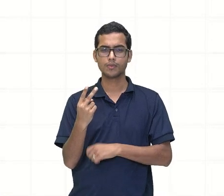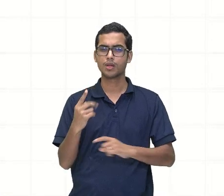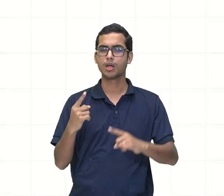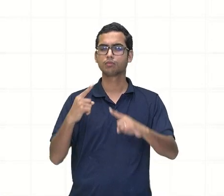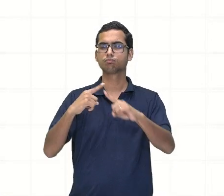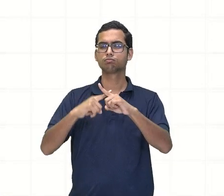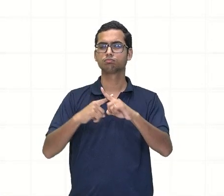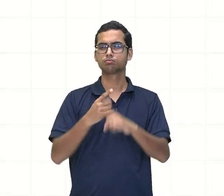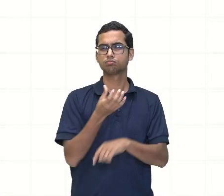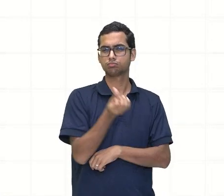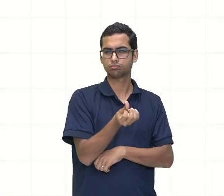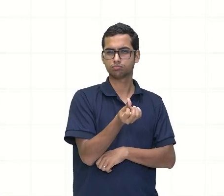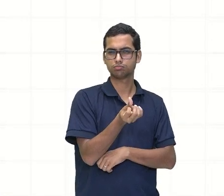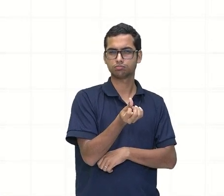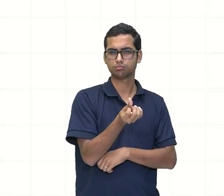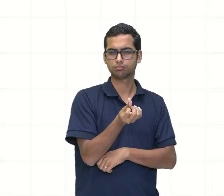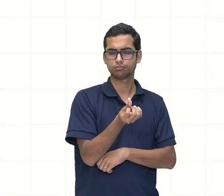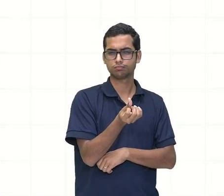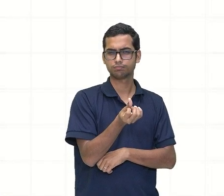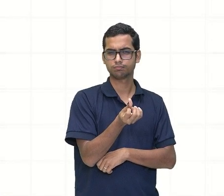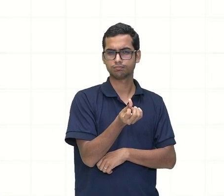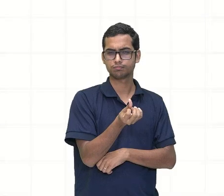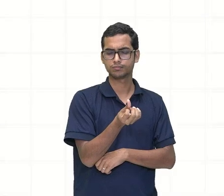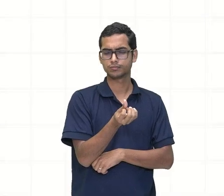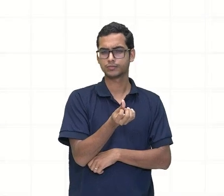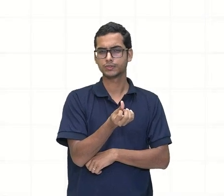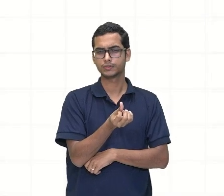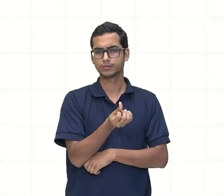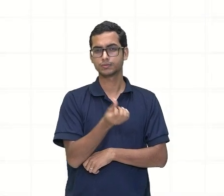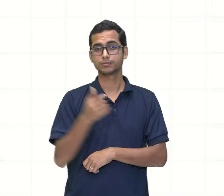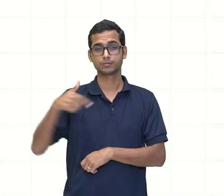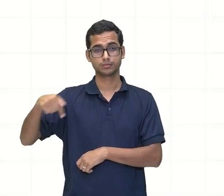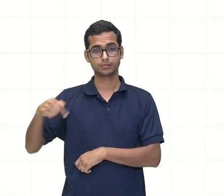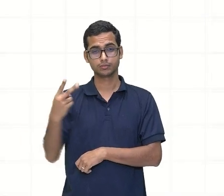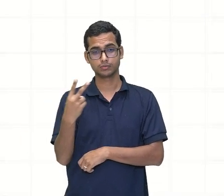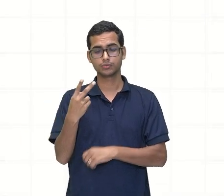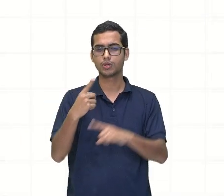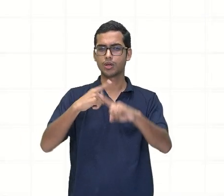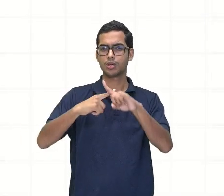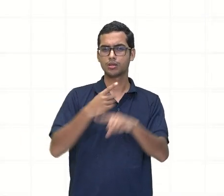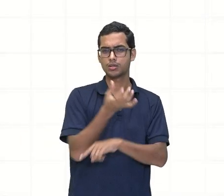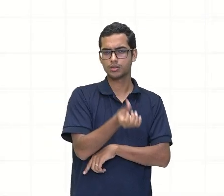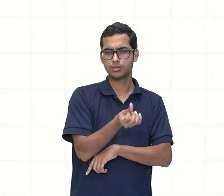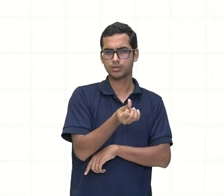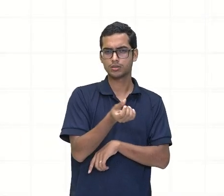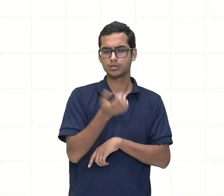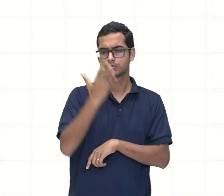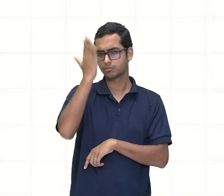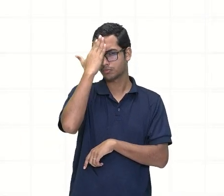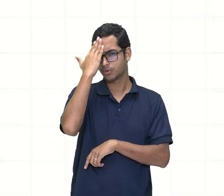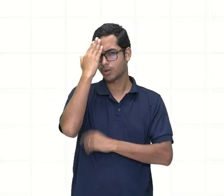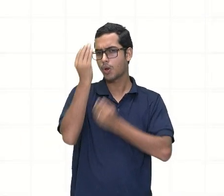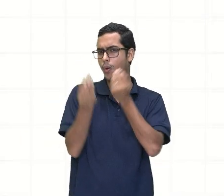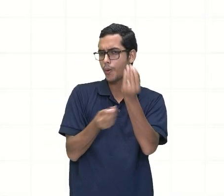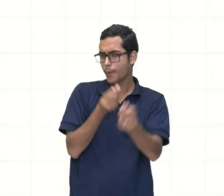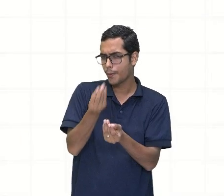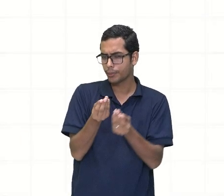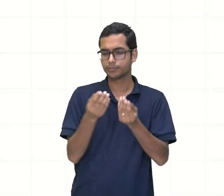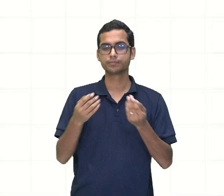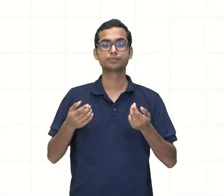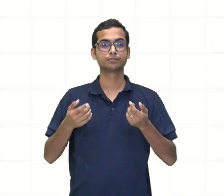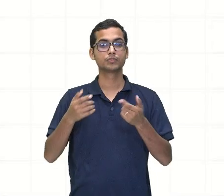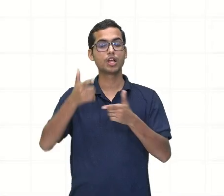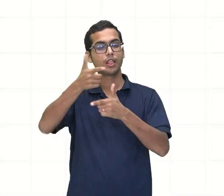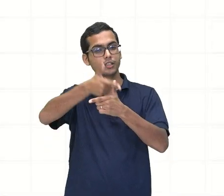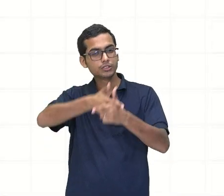6, ok? Então, eu quero saber se o 72 é múltiplo de 6. Como é que eu faço para saber? Basta eu